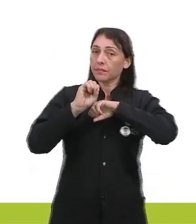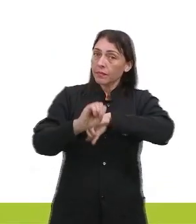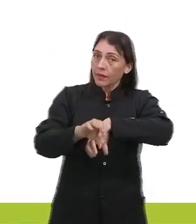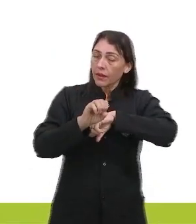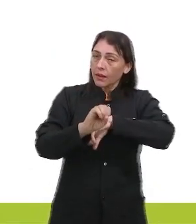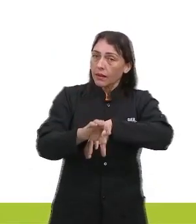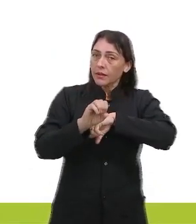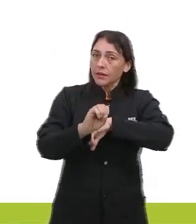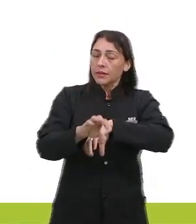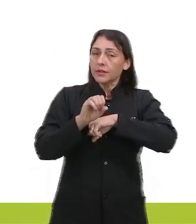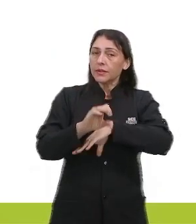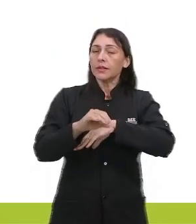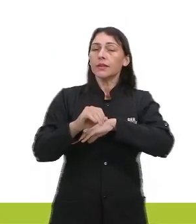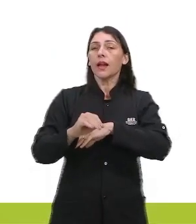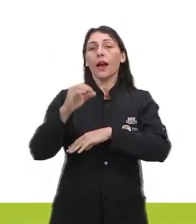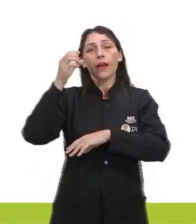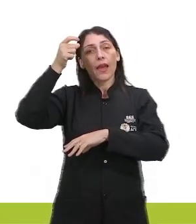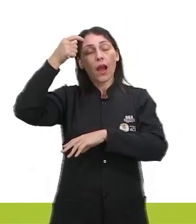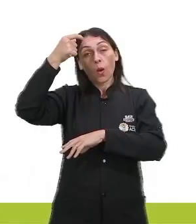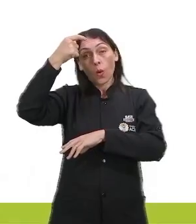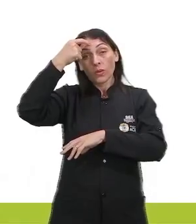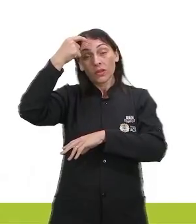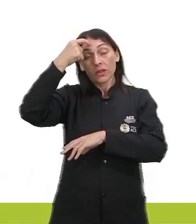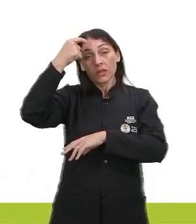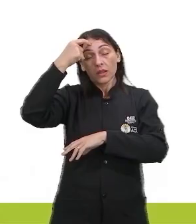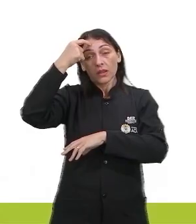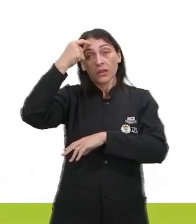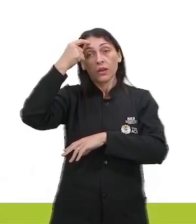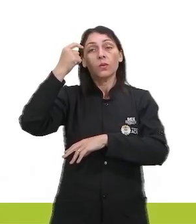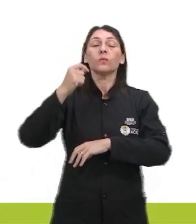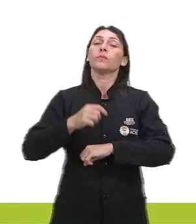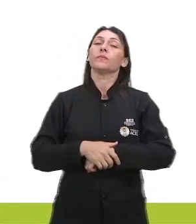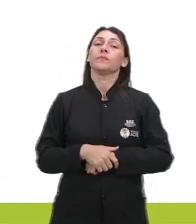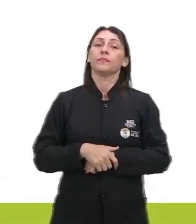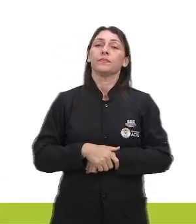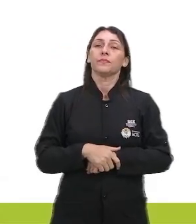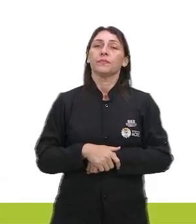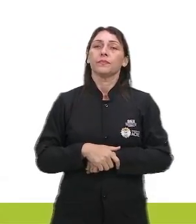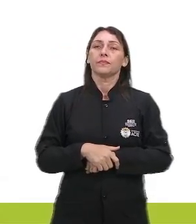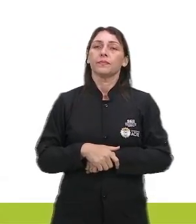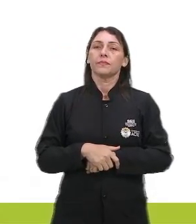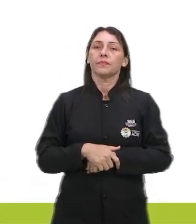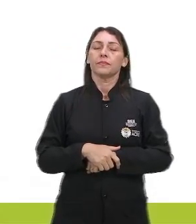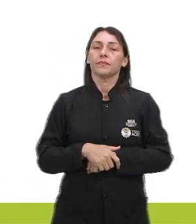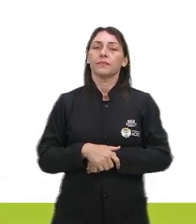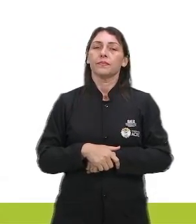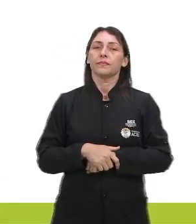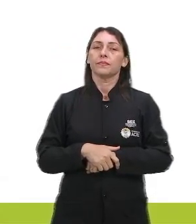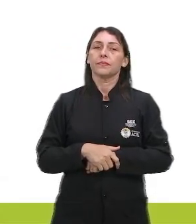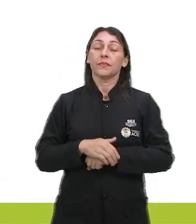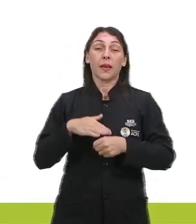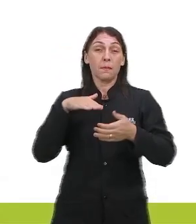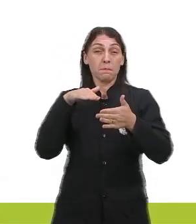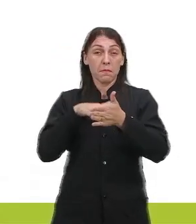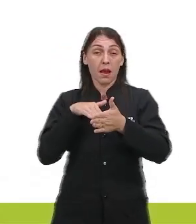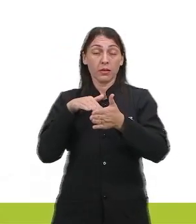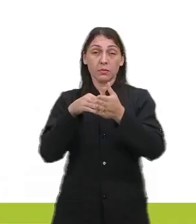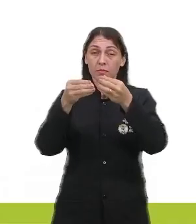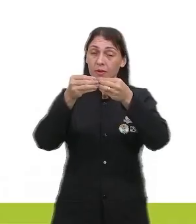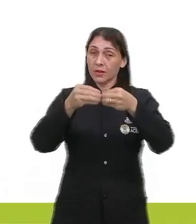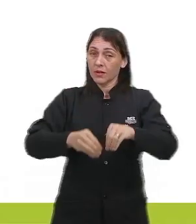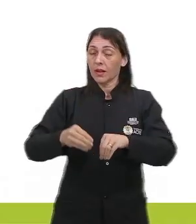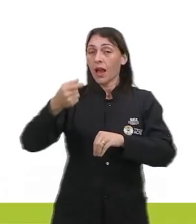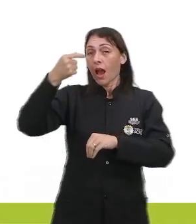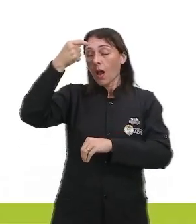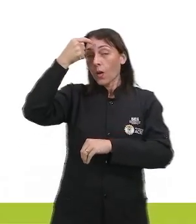educação e a conscientização, né? Foca nas palavras, educação e conscientização, que é impactos prejudiciais, a